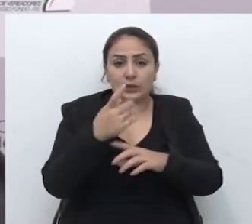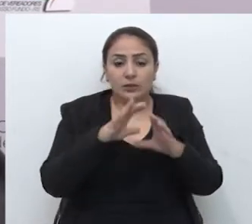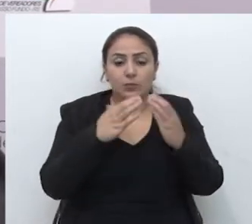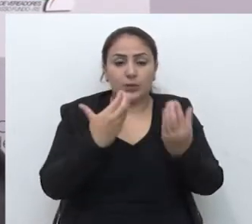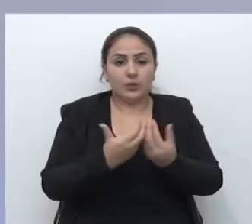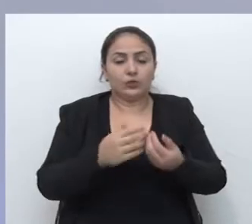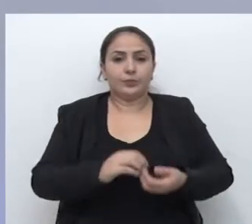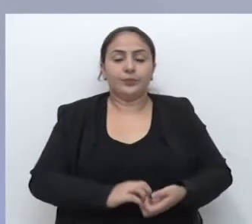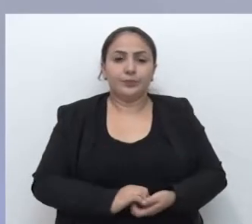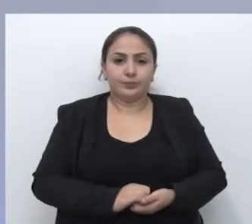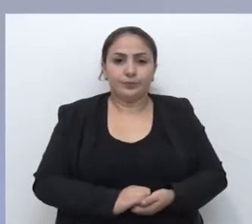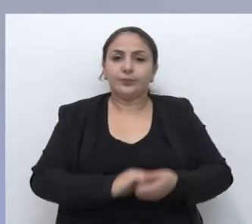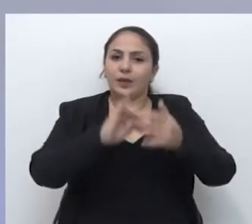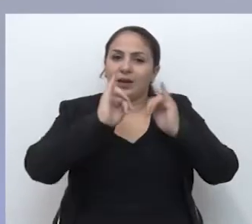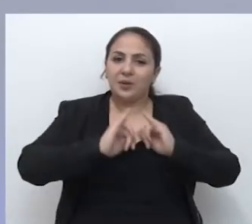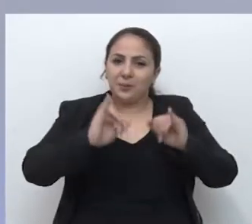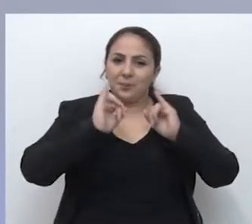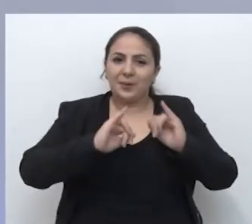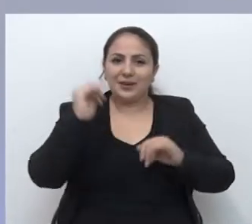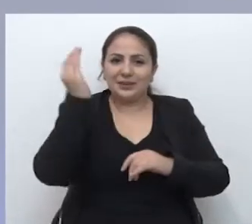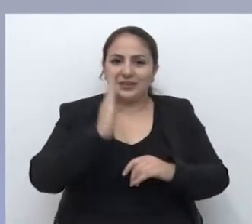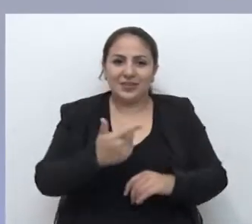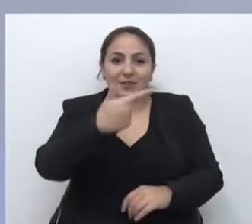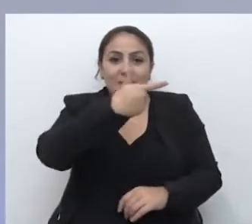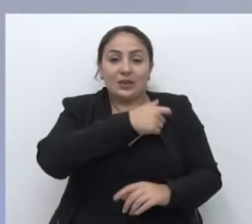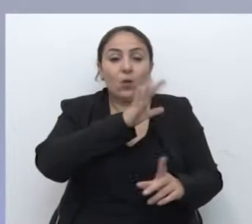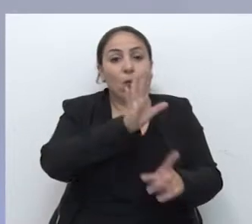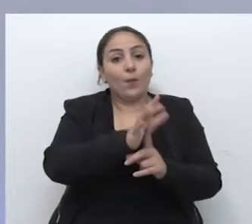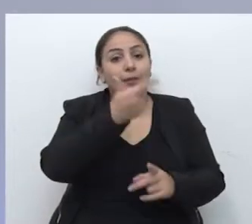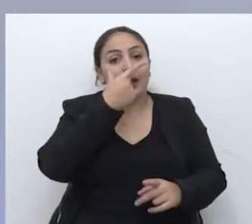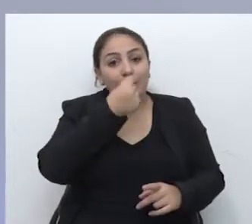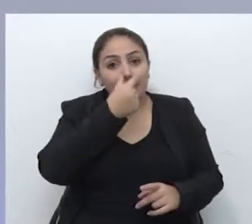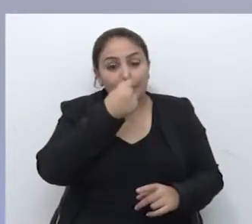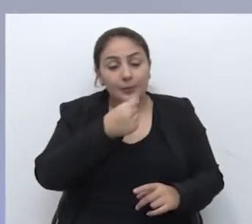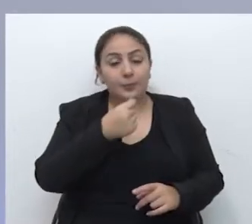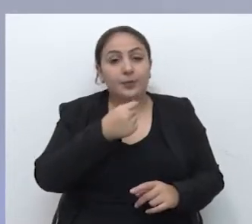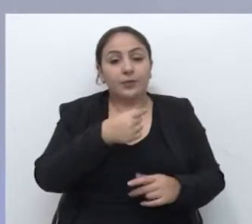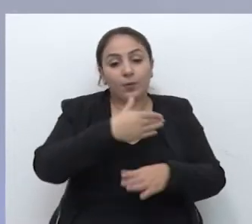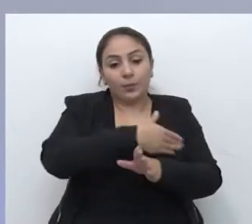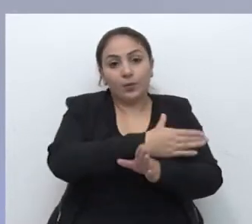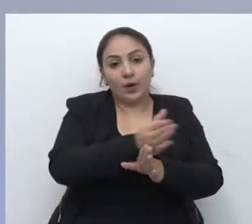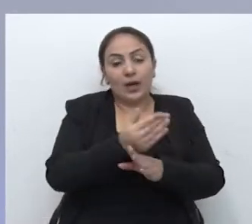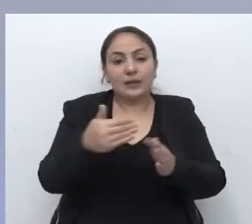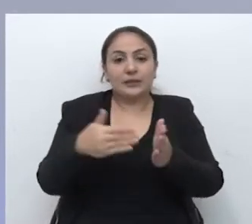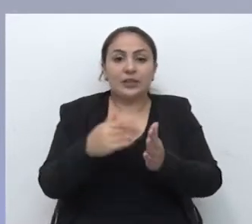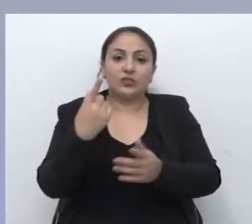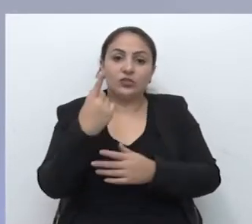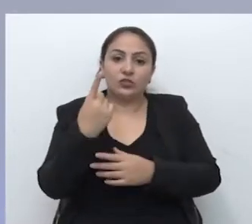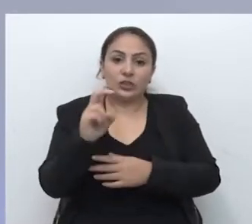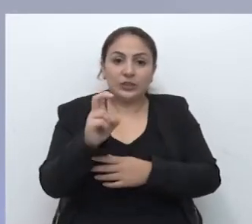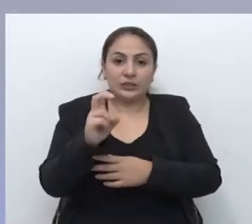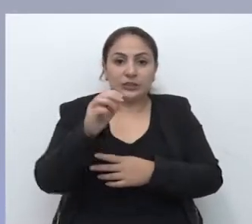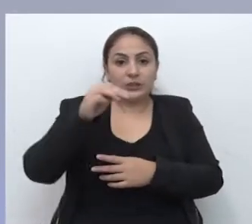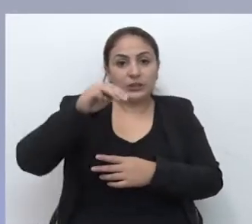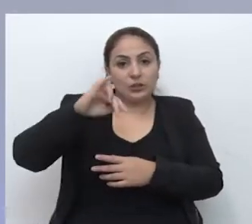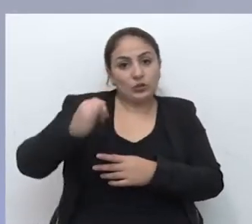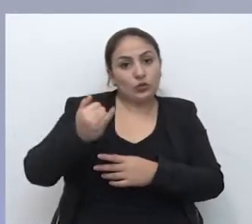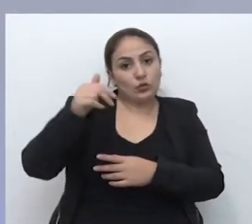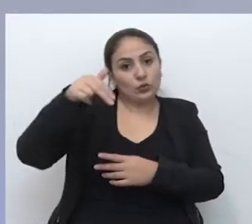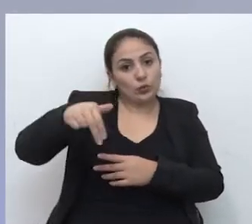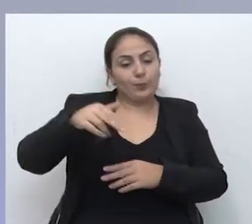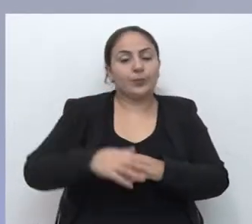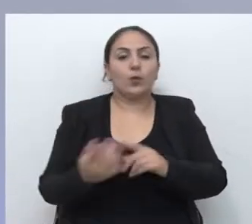interesse da comunidade. A campanha nacional de vacinação contra a gripe foi prorrogada até o dia 15 de junho.